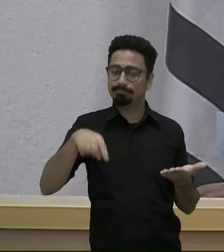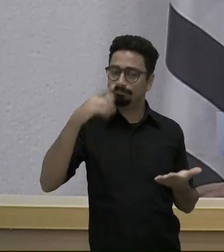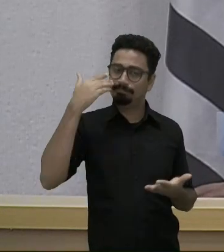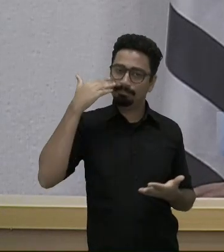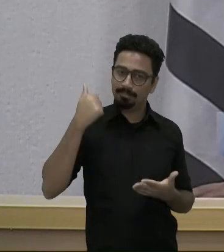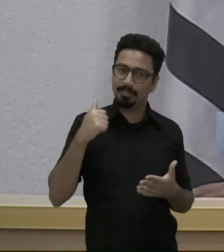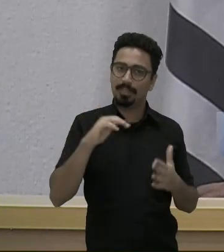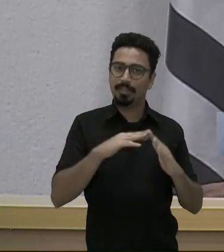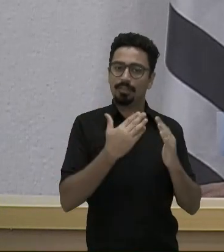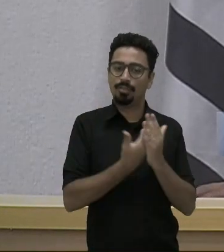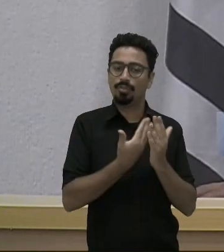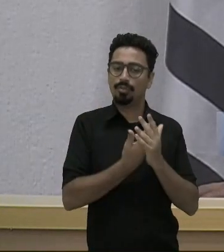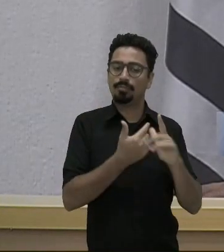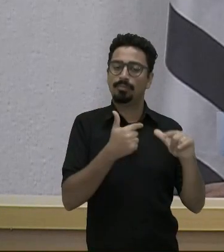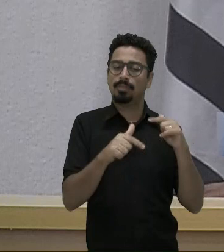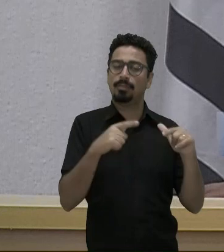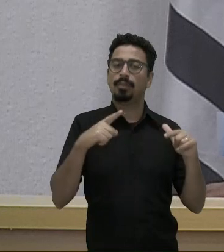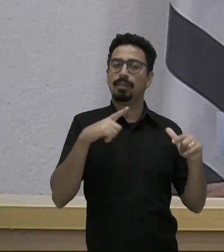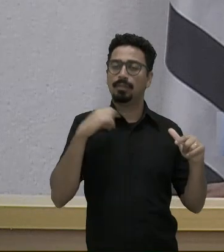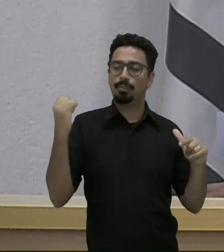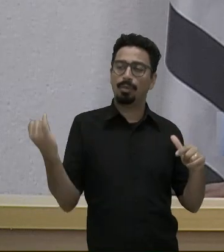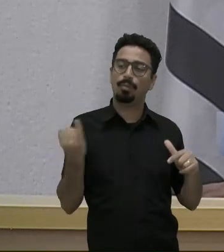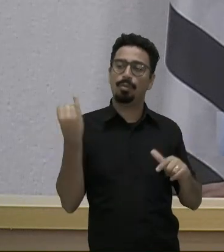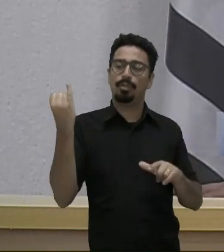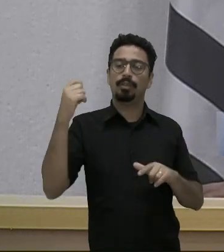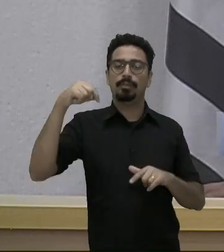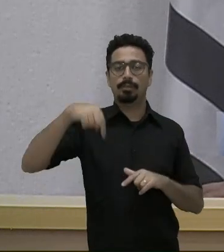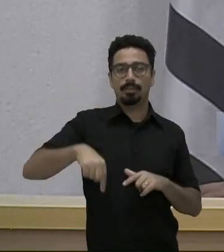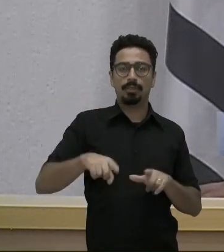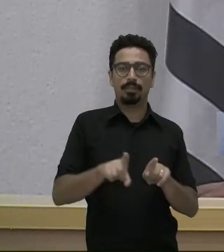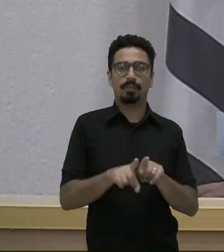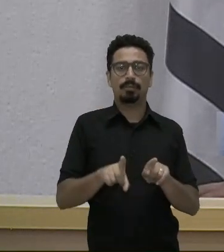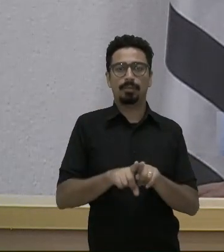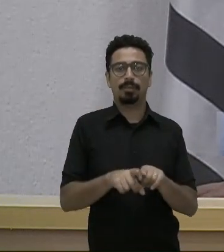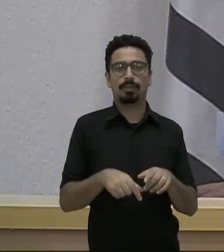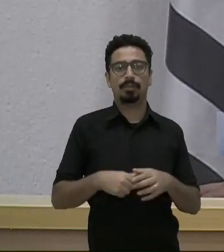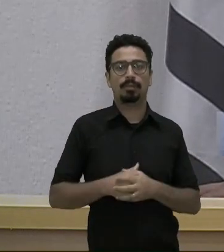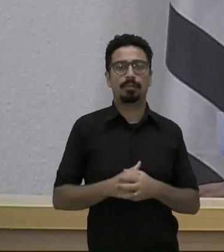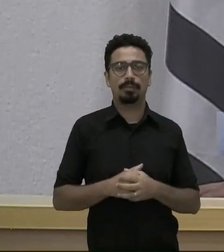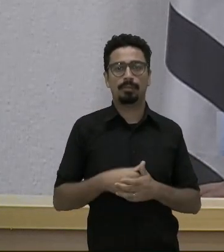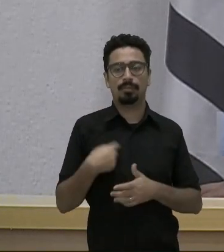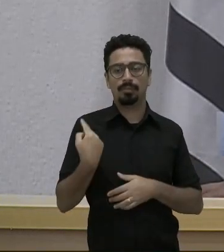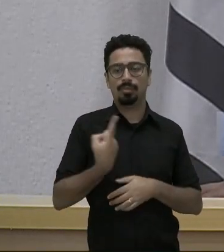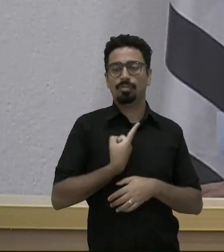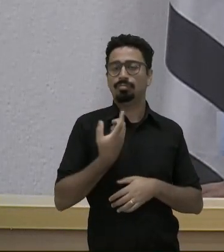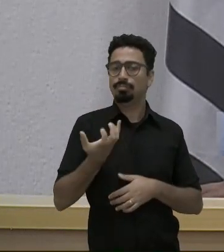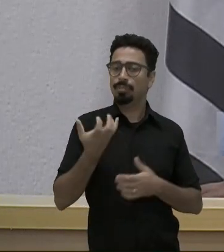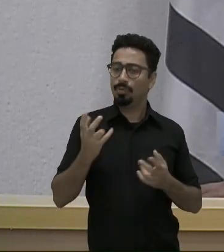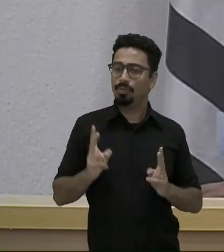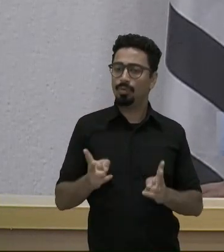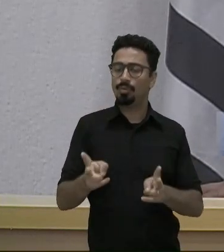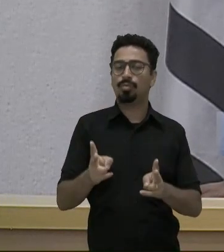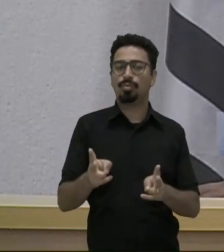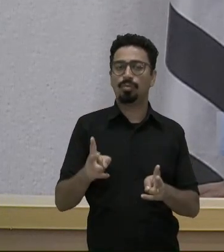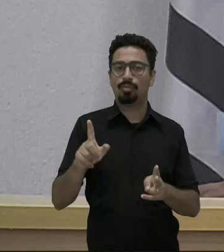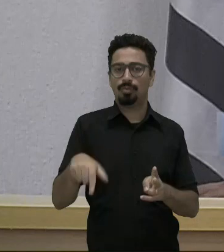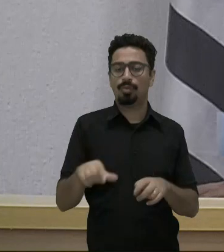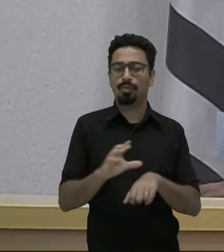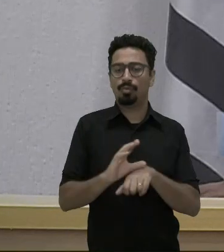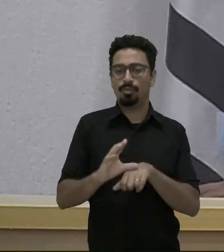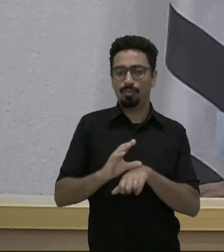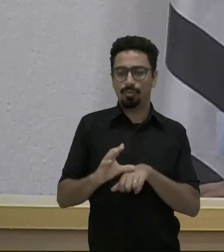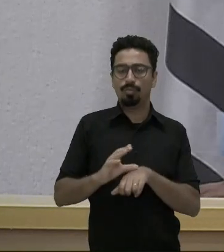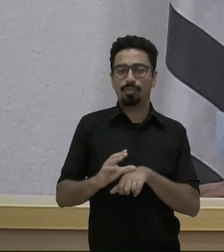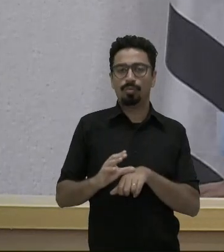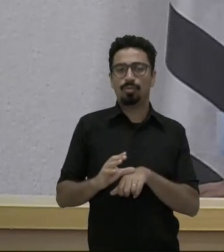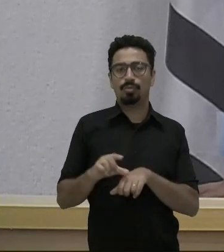Escola do Trabalho tem um trabalho relevante aqui no município, e a gente quer dar continuidade não só ao curso de garçom, mas outros